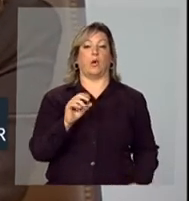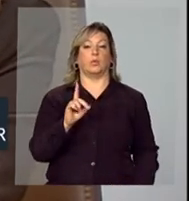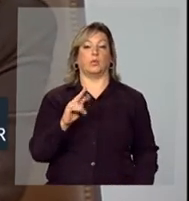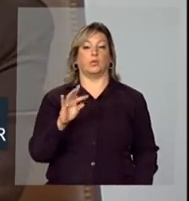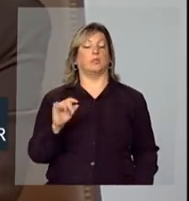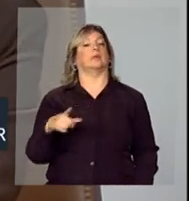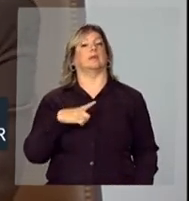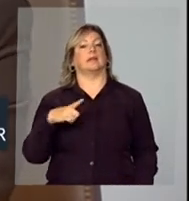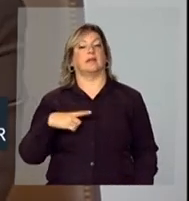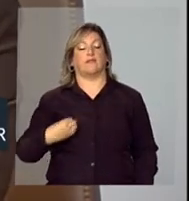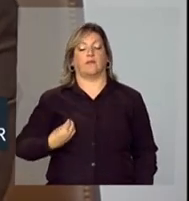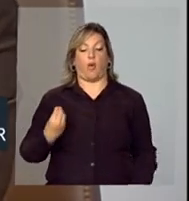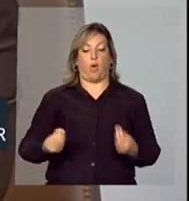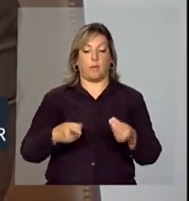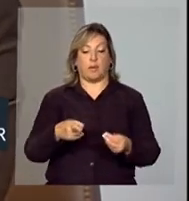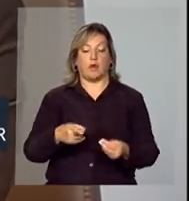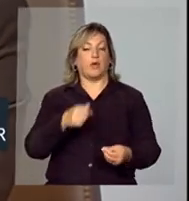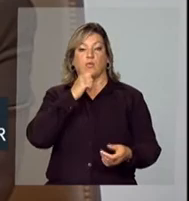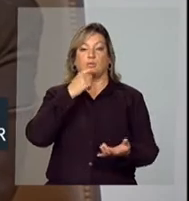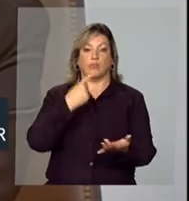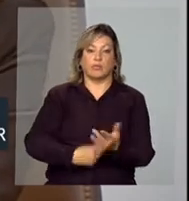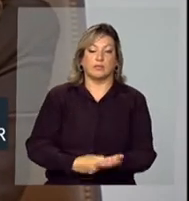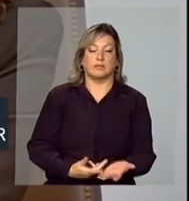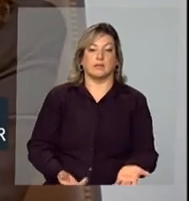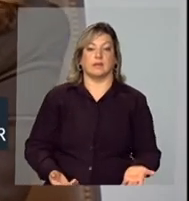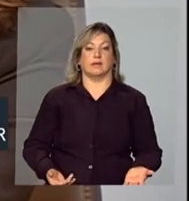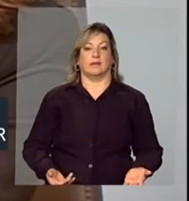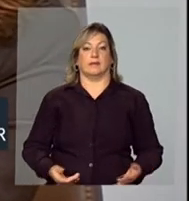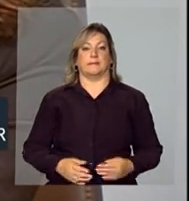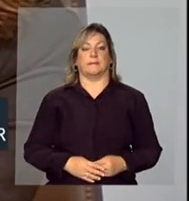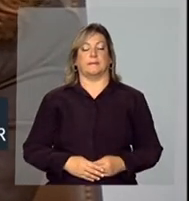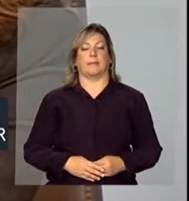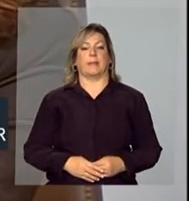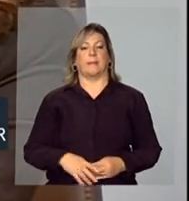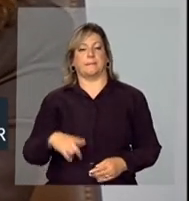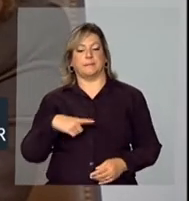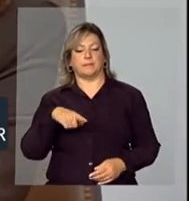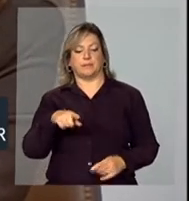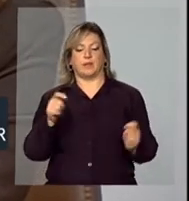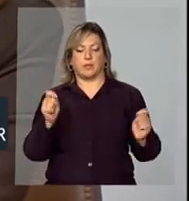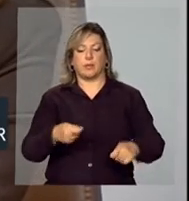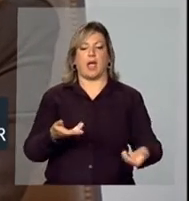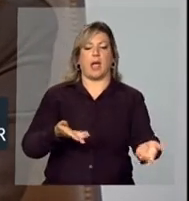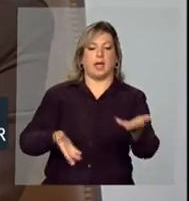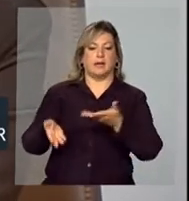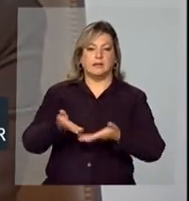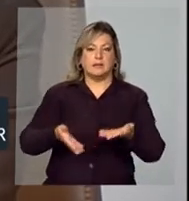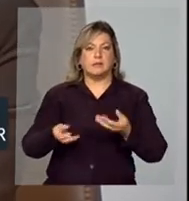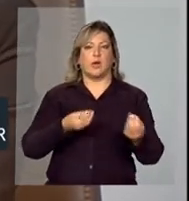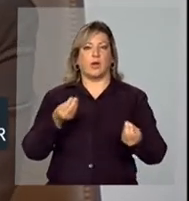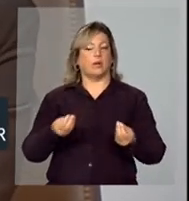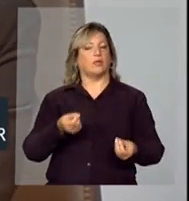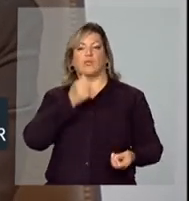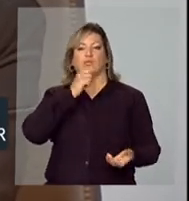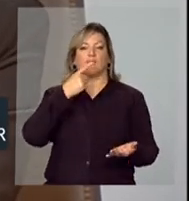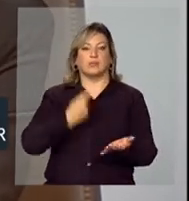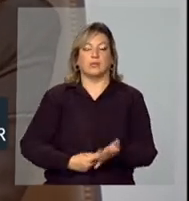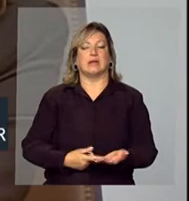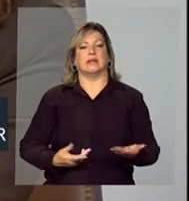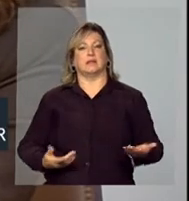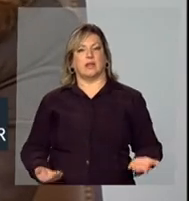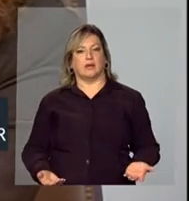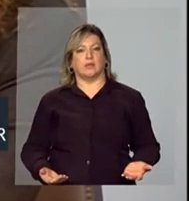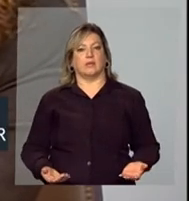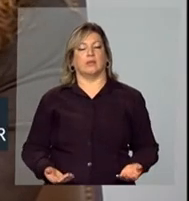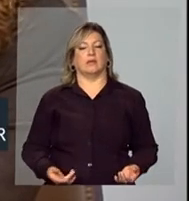facilidade funcionalidade não cumpriu tem tão a capacidade o serviço atende de tal maneira não cumpriu Então